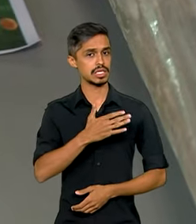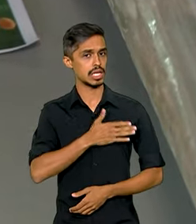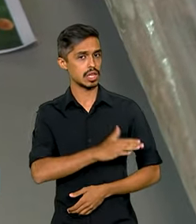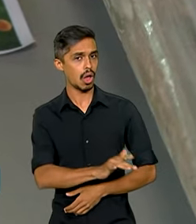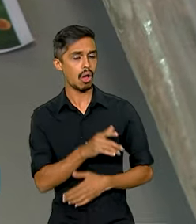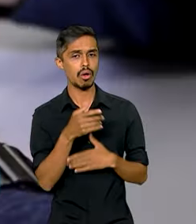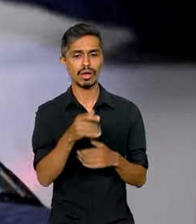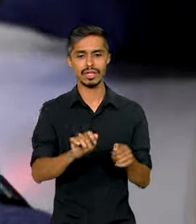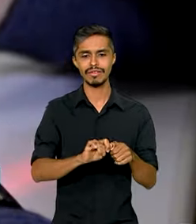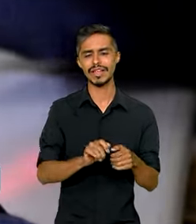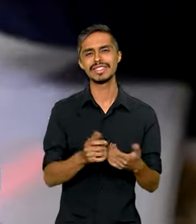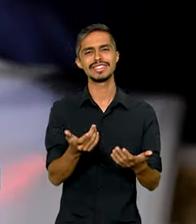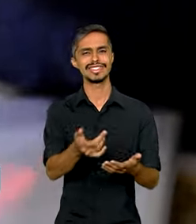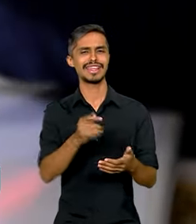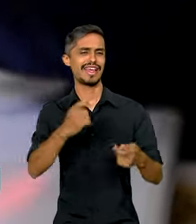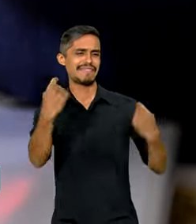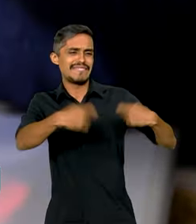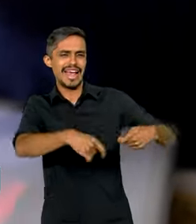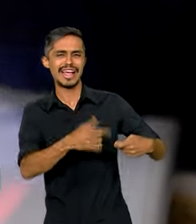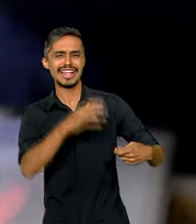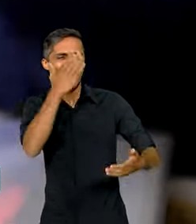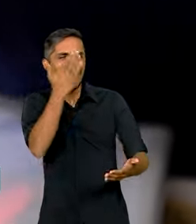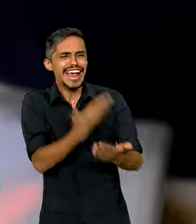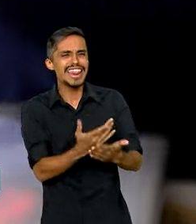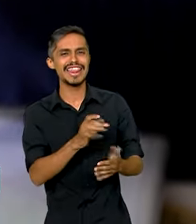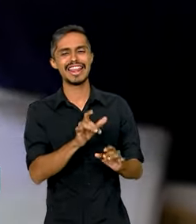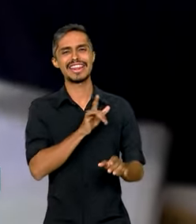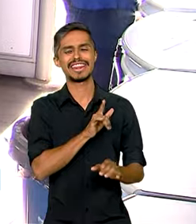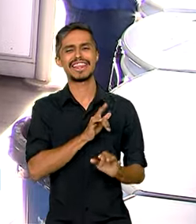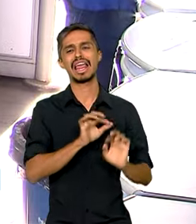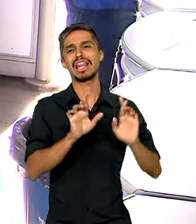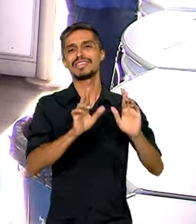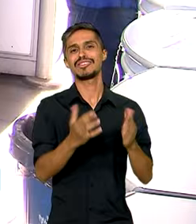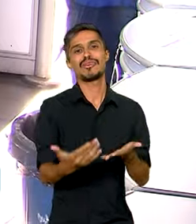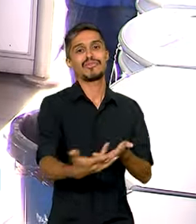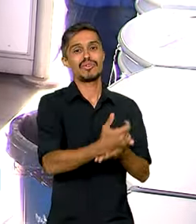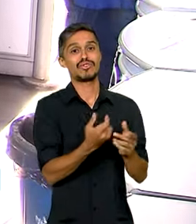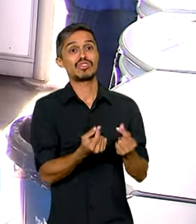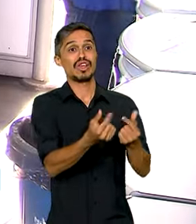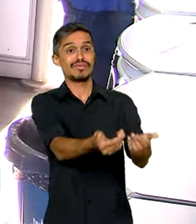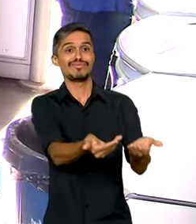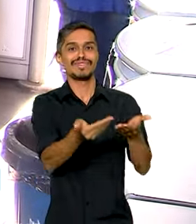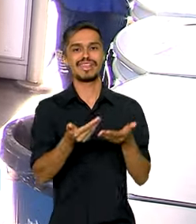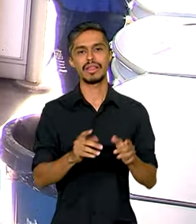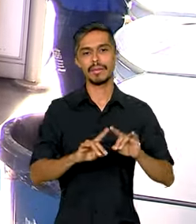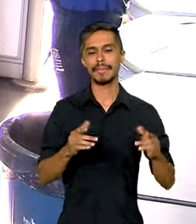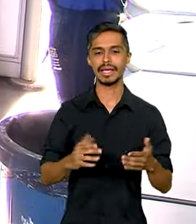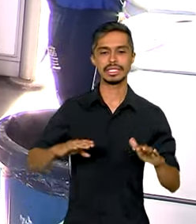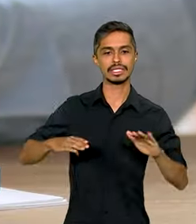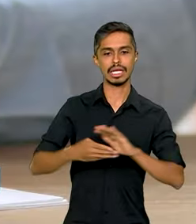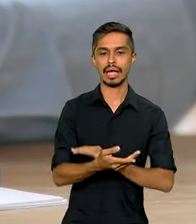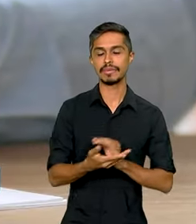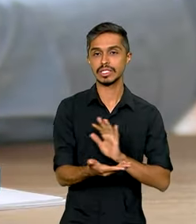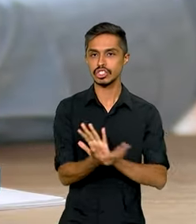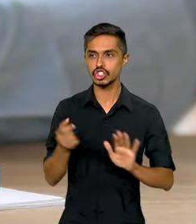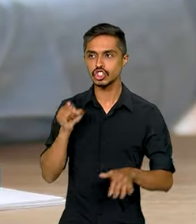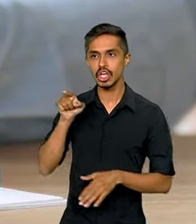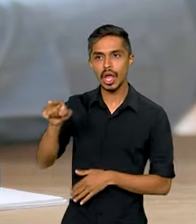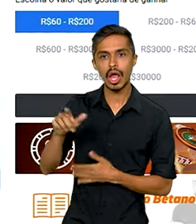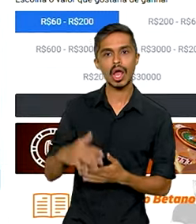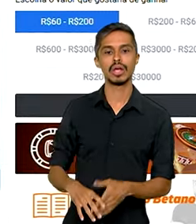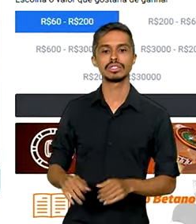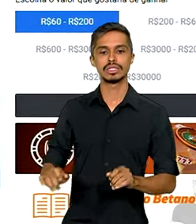de fazer uma fezinha na esperança de ganhar uma bolada mas essa prática saiu das lotéricas e agora